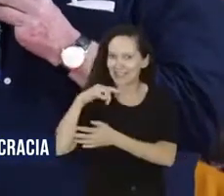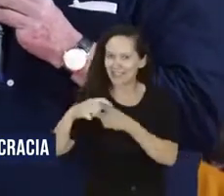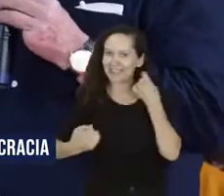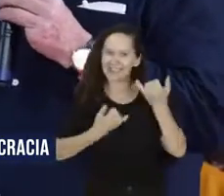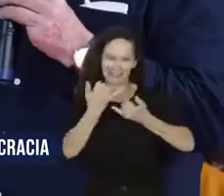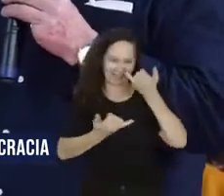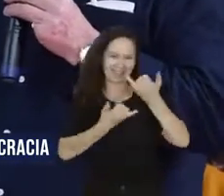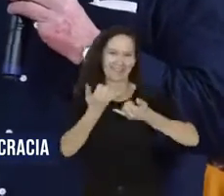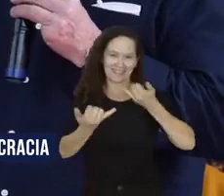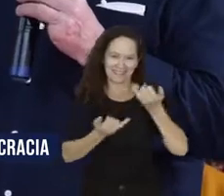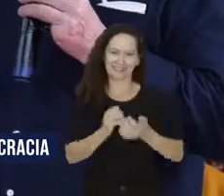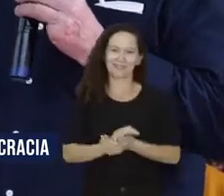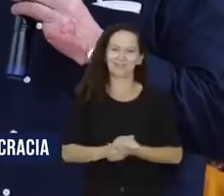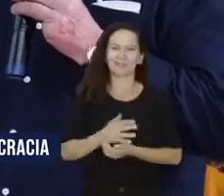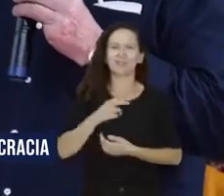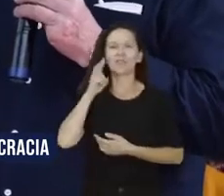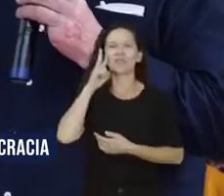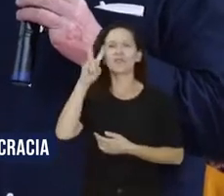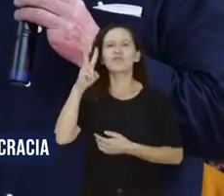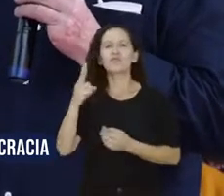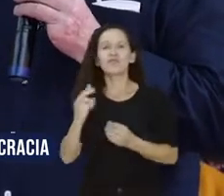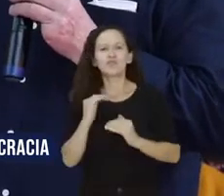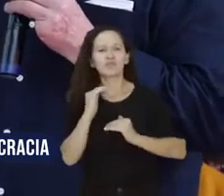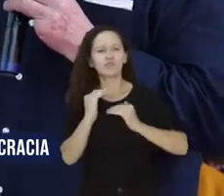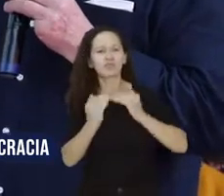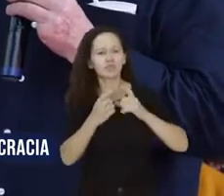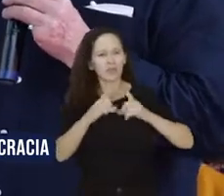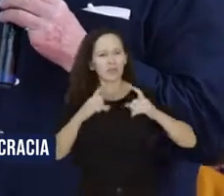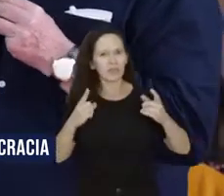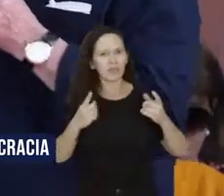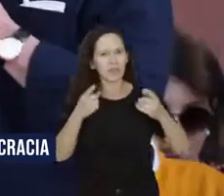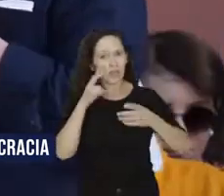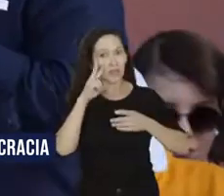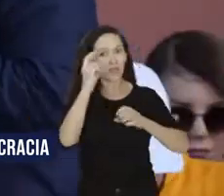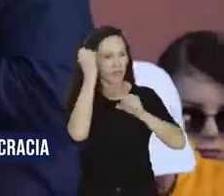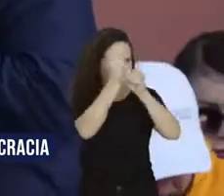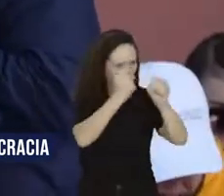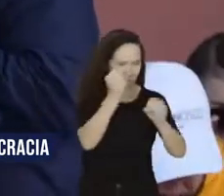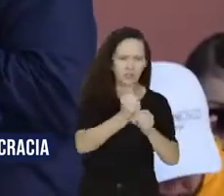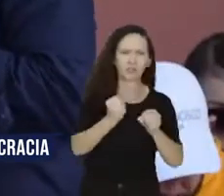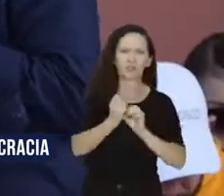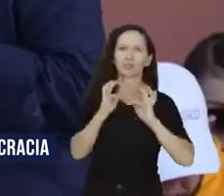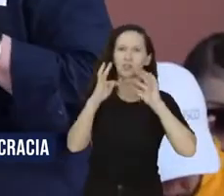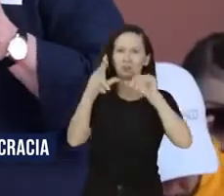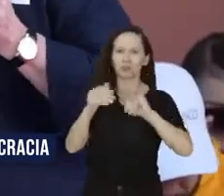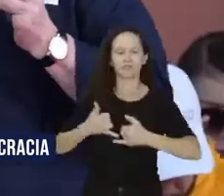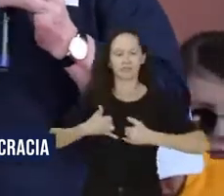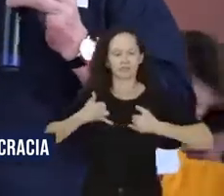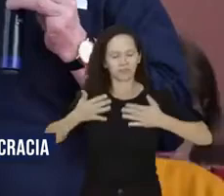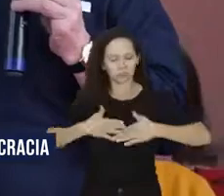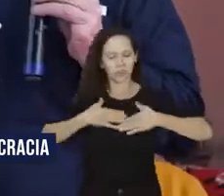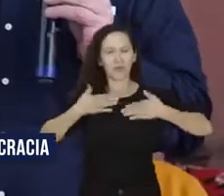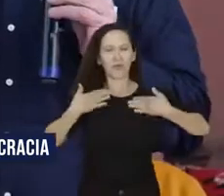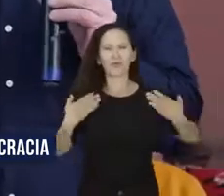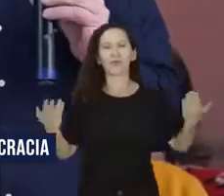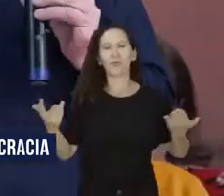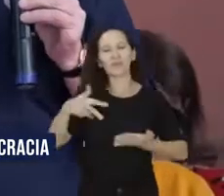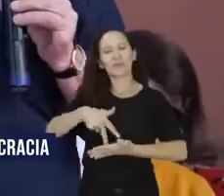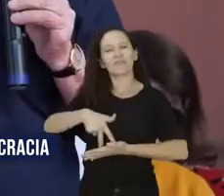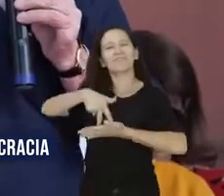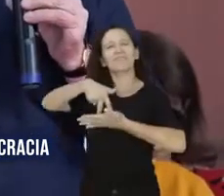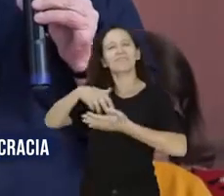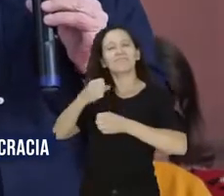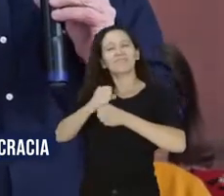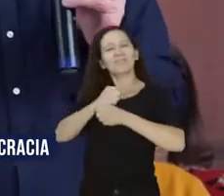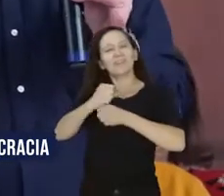eu vi isso aqui crescer, vi isso aqui nascer, sabe? E é com muito orgulho que eu venho aqui tantos anos depois e vejo